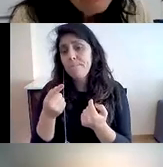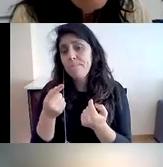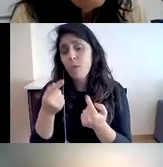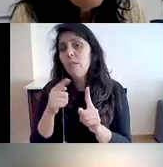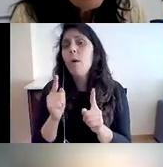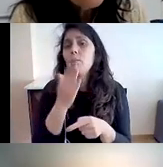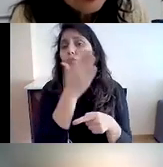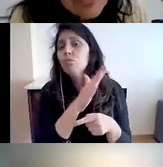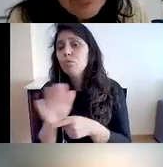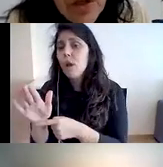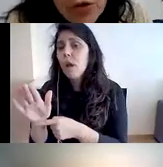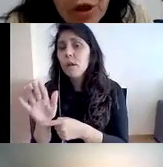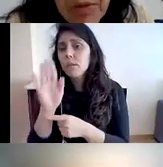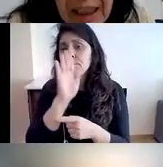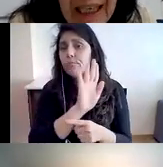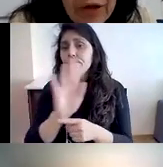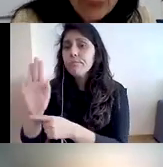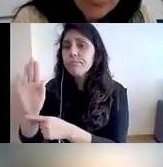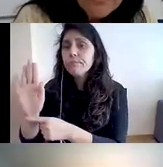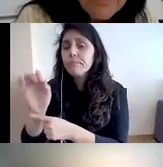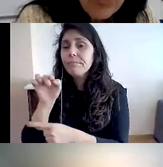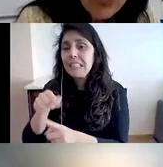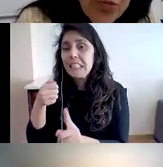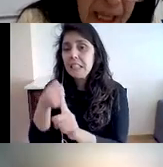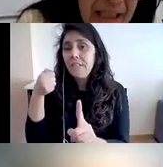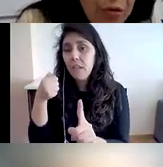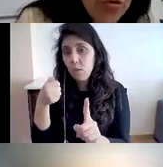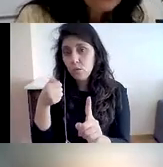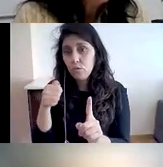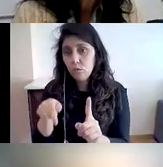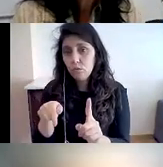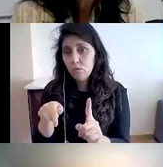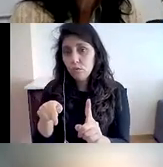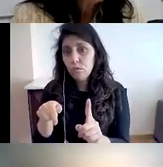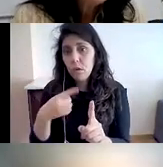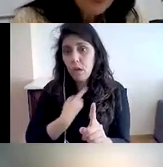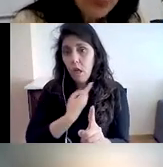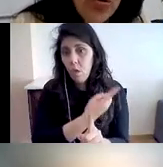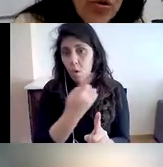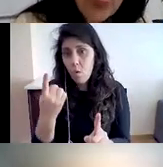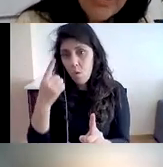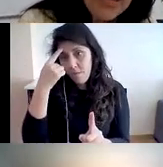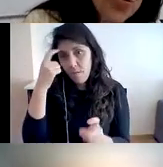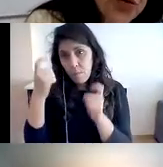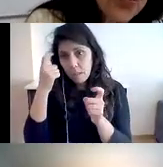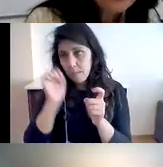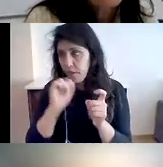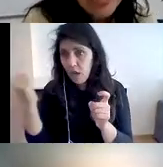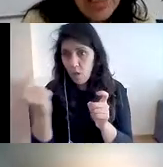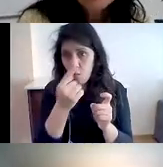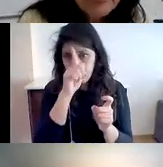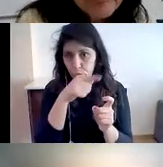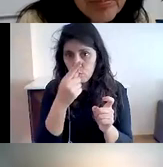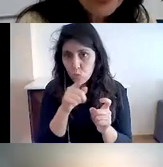e estes desafios limitados são expressos através do modo como quer os professores,